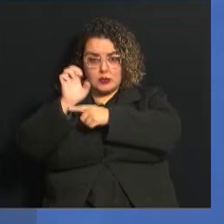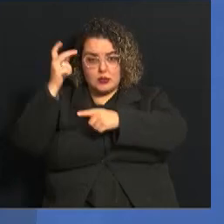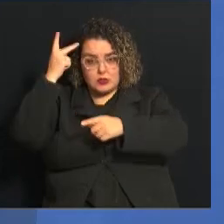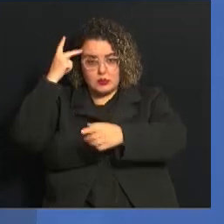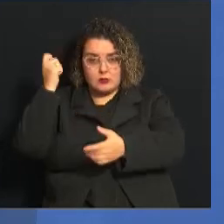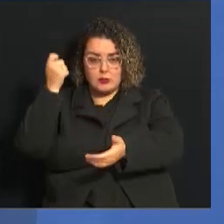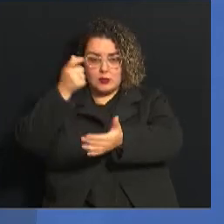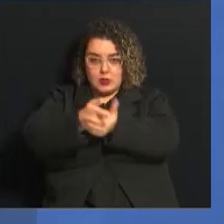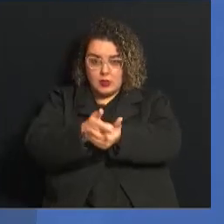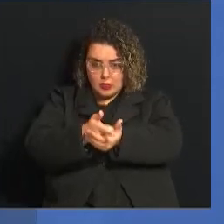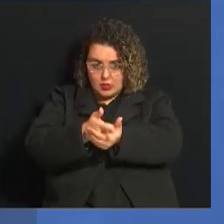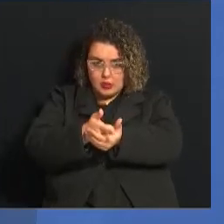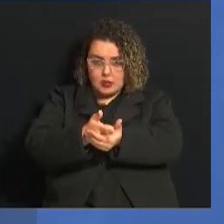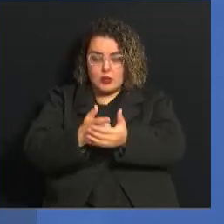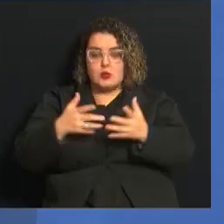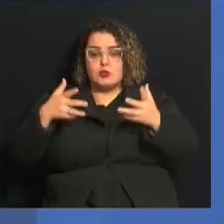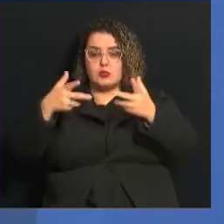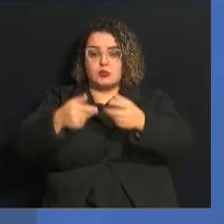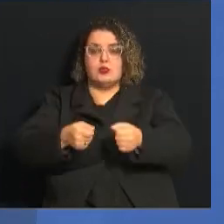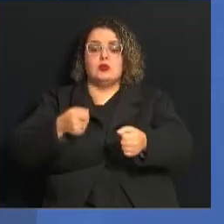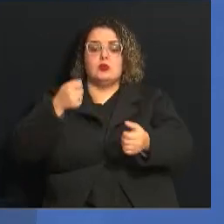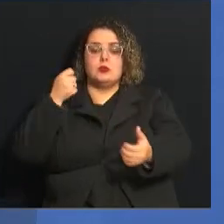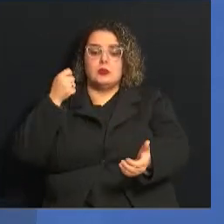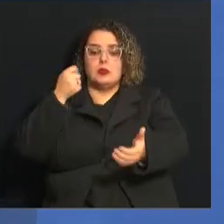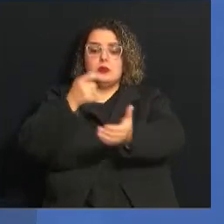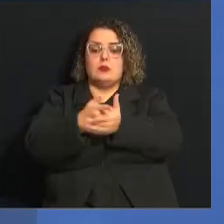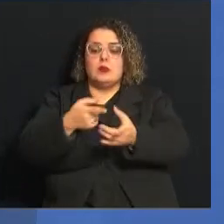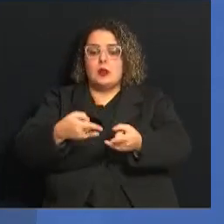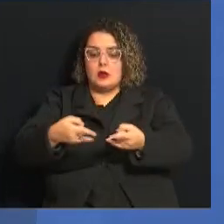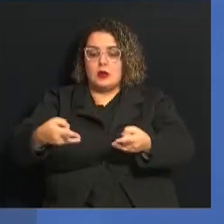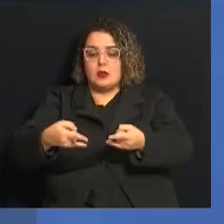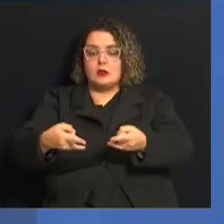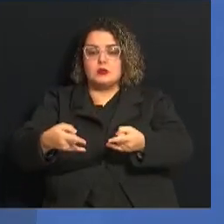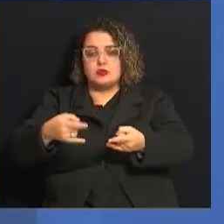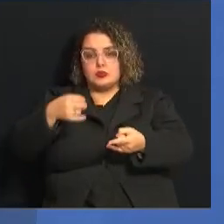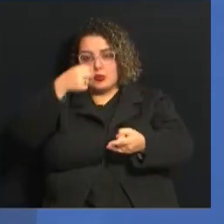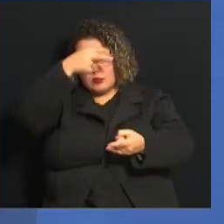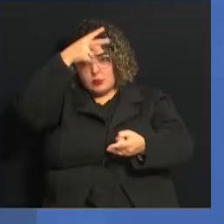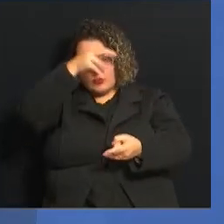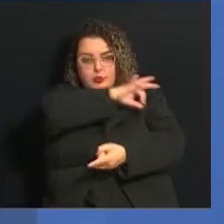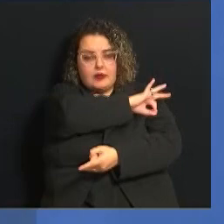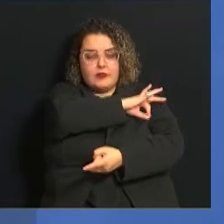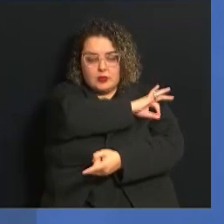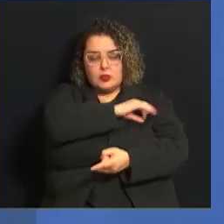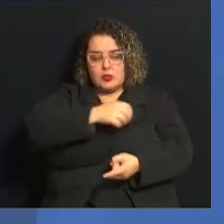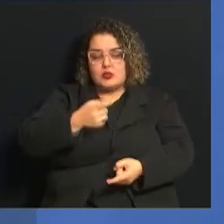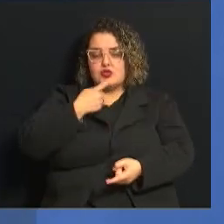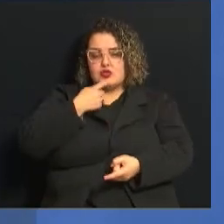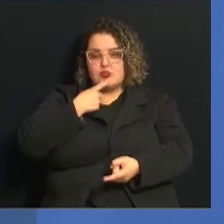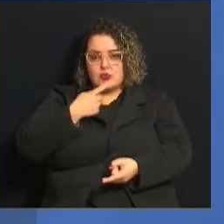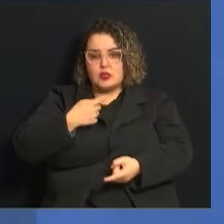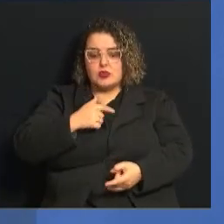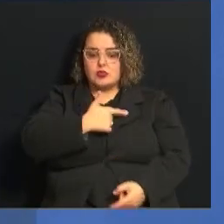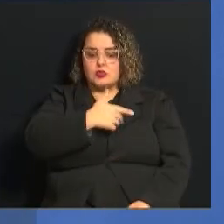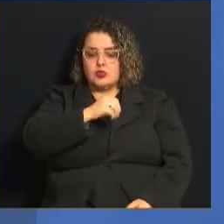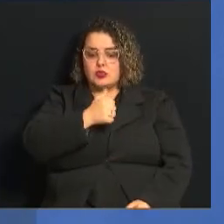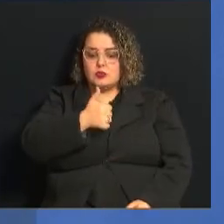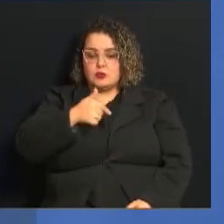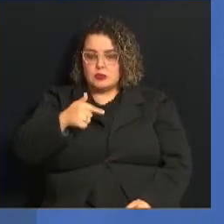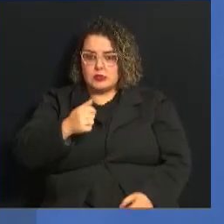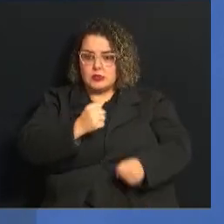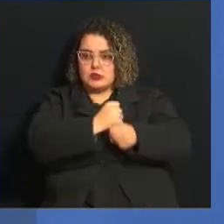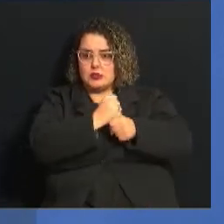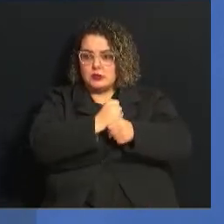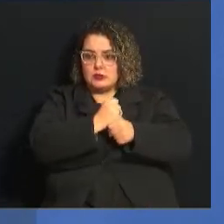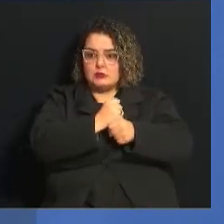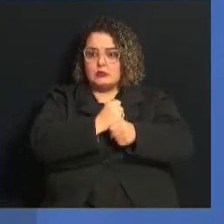referente às Contas da Prefeitura de Campinas o exercício de 2017 a proposta Segue o parecer